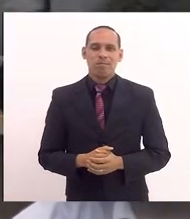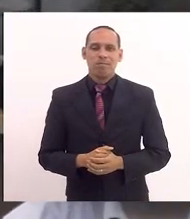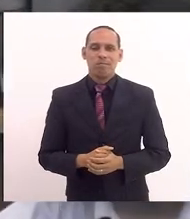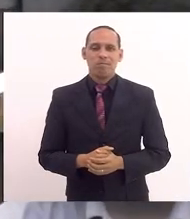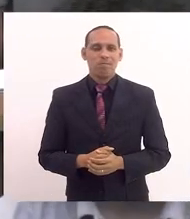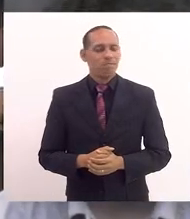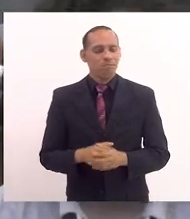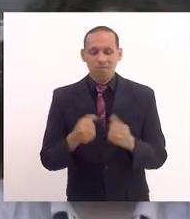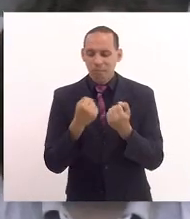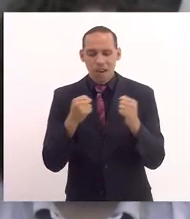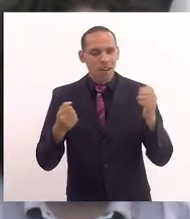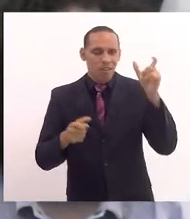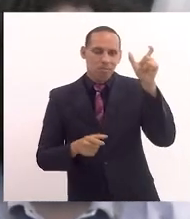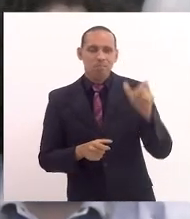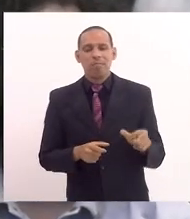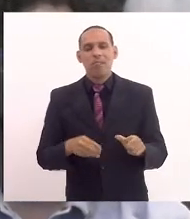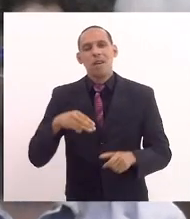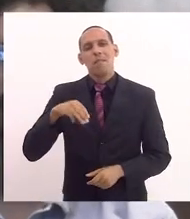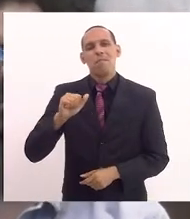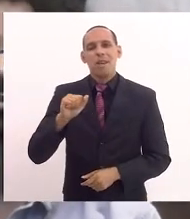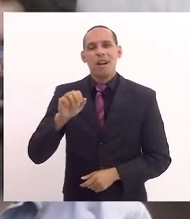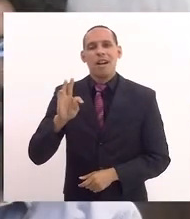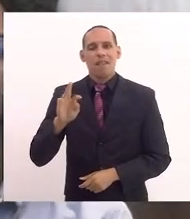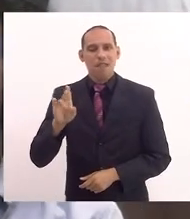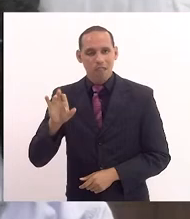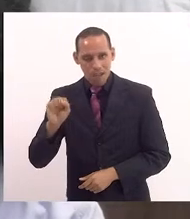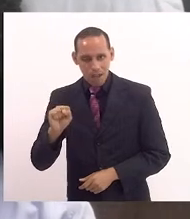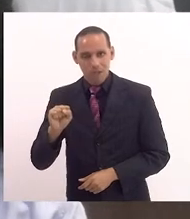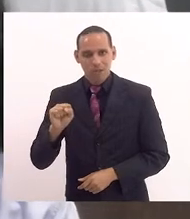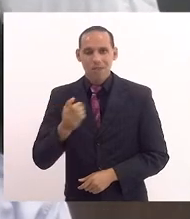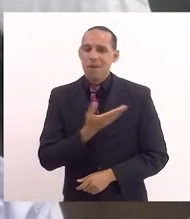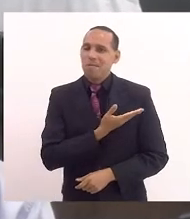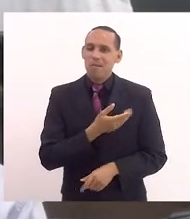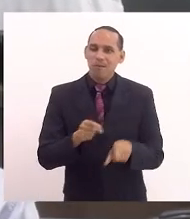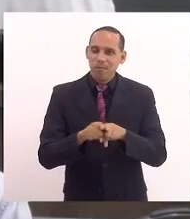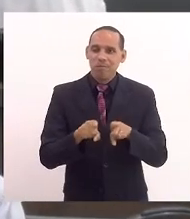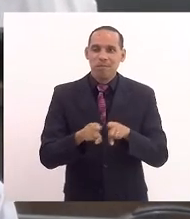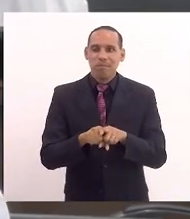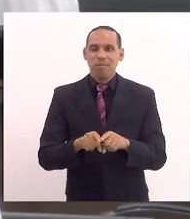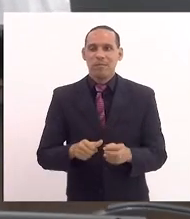muito gigantesco. Matheus Farias, meu grande amigo também.